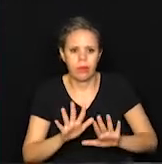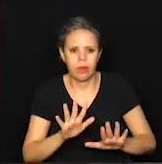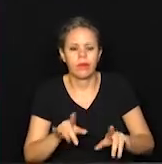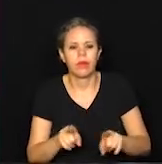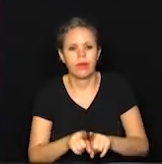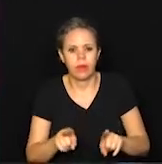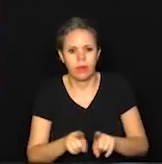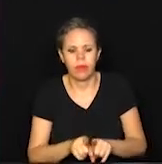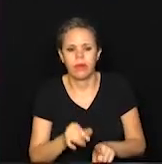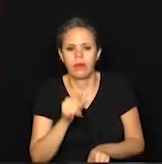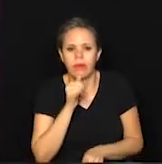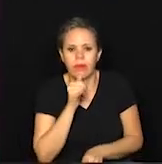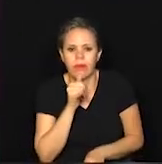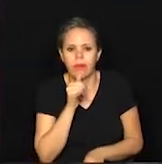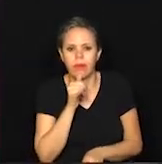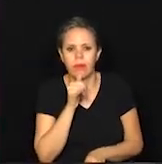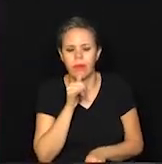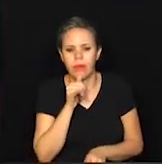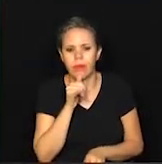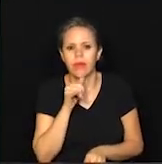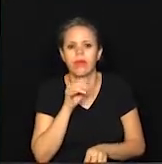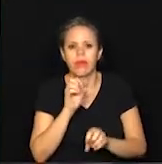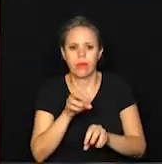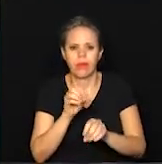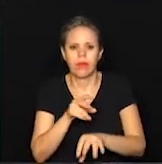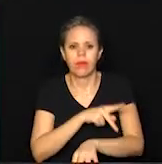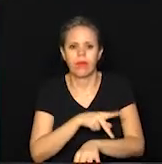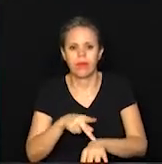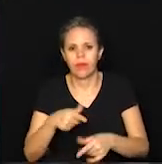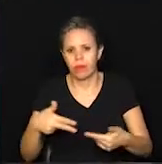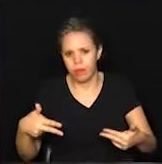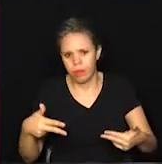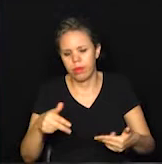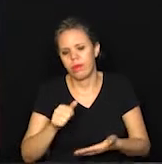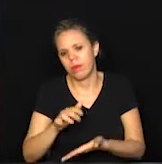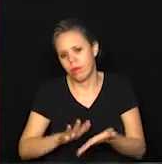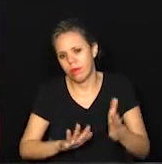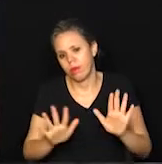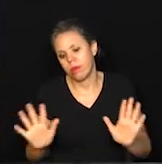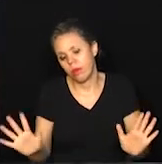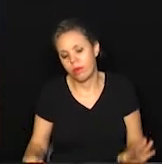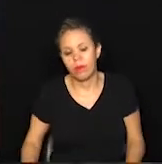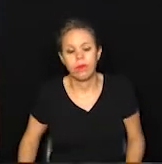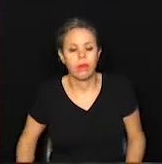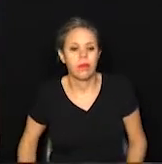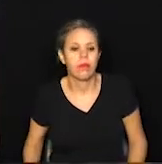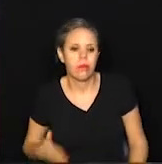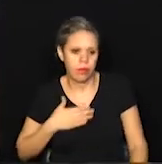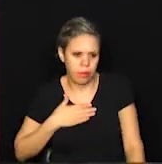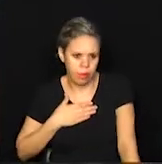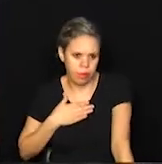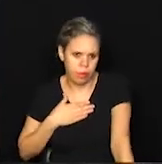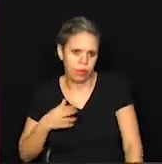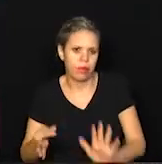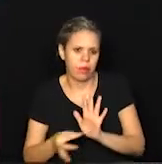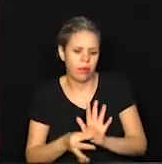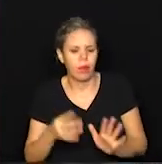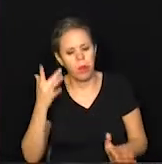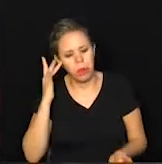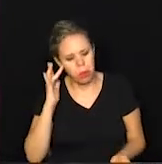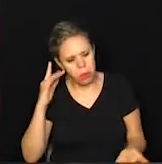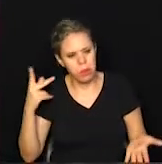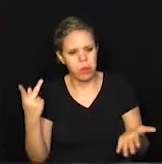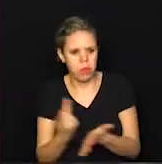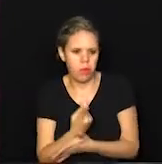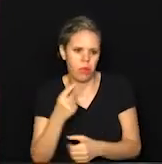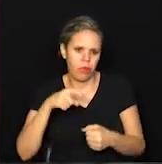a questão pedagógica, né, também. Então, na minha avaliação, vereador, foi um erro esse retorno